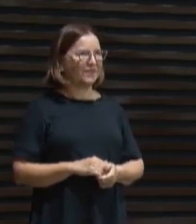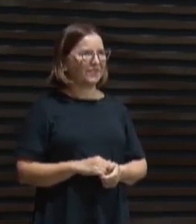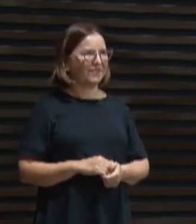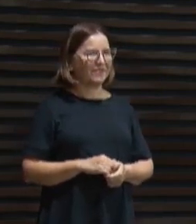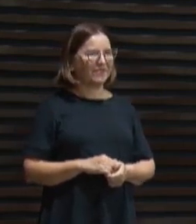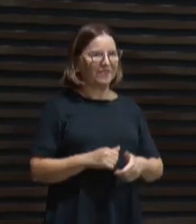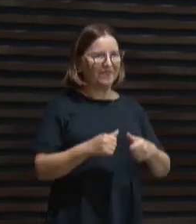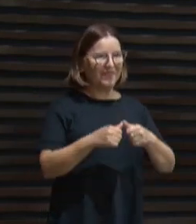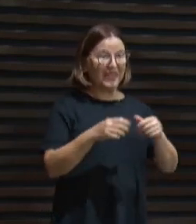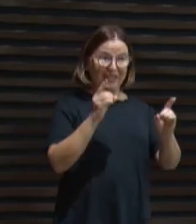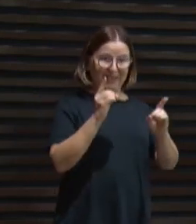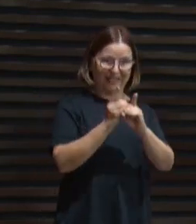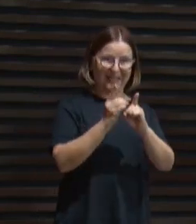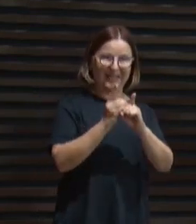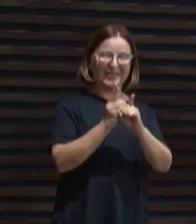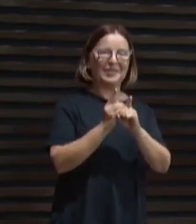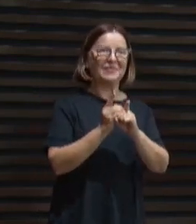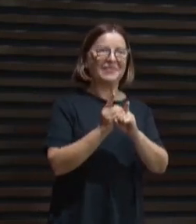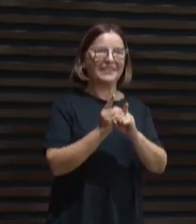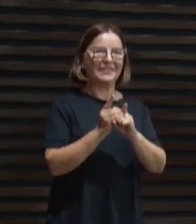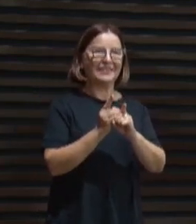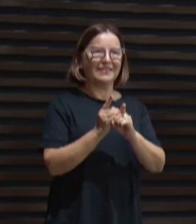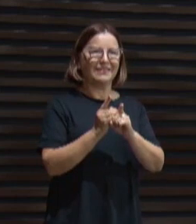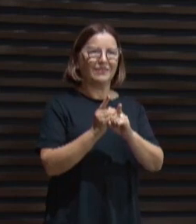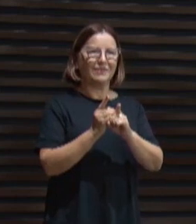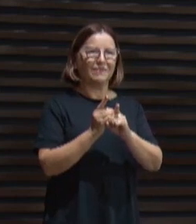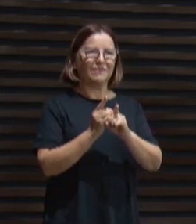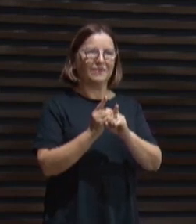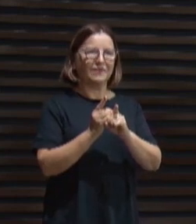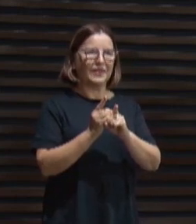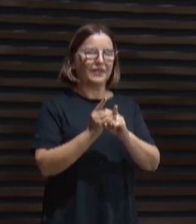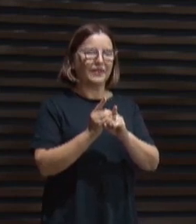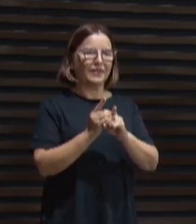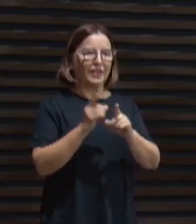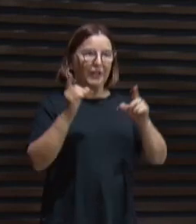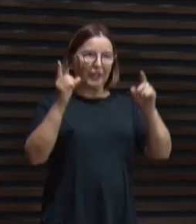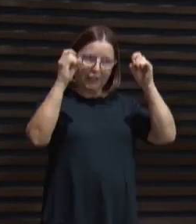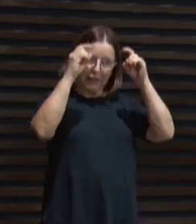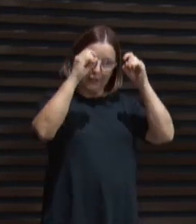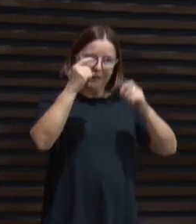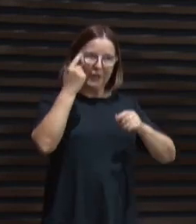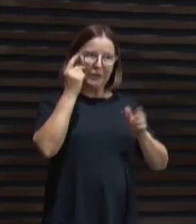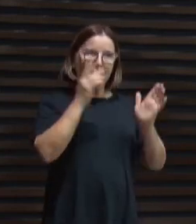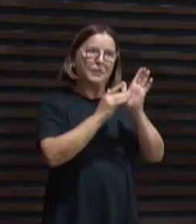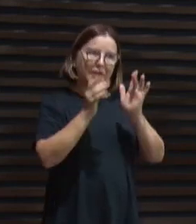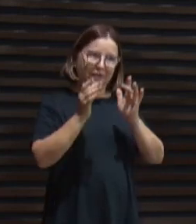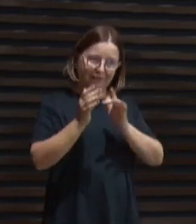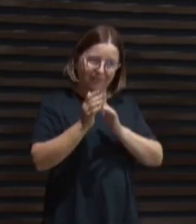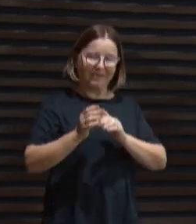Esse discípulo deu muitos trabalhos ao Senhor Jesus Cristo.